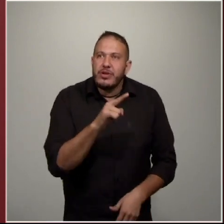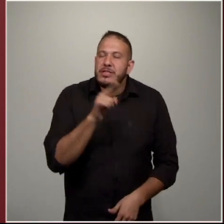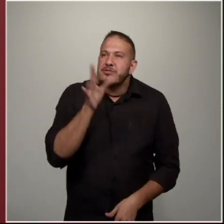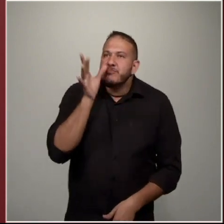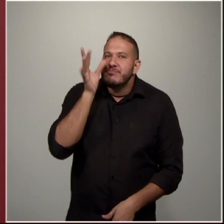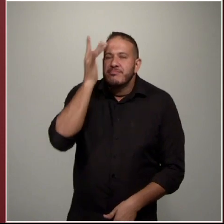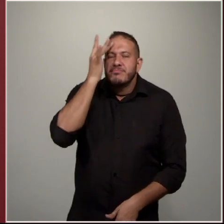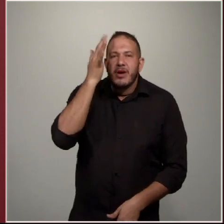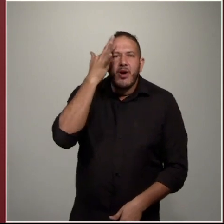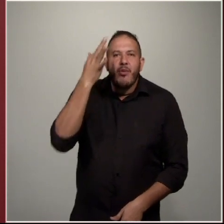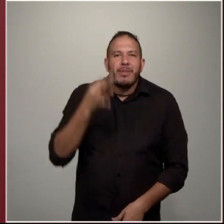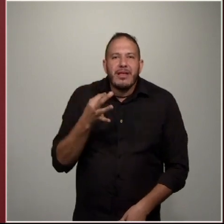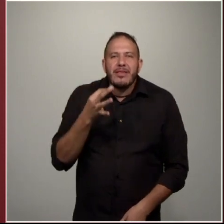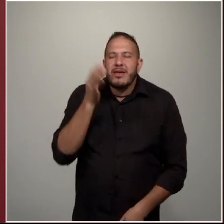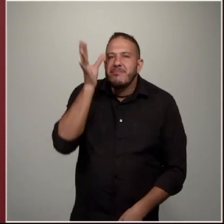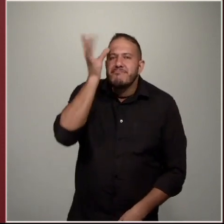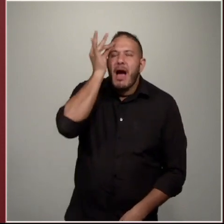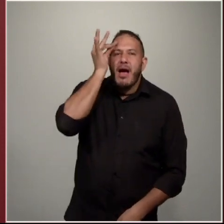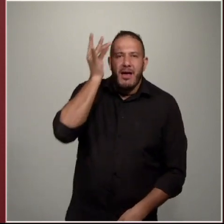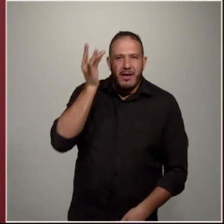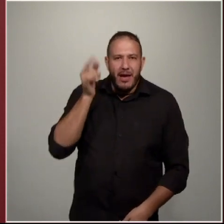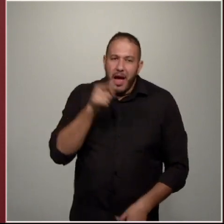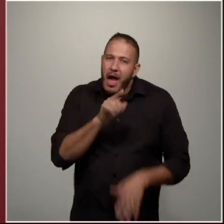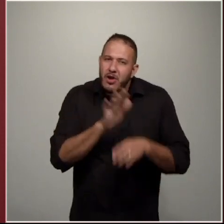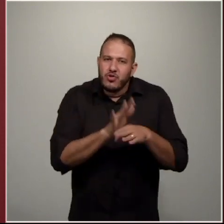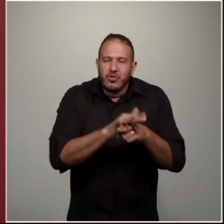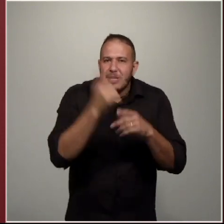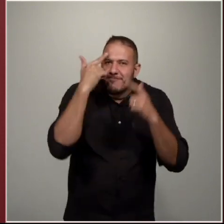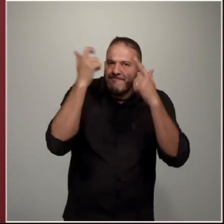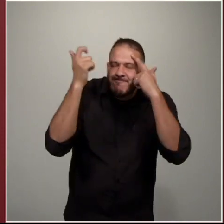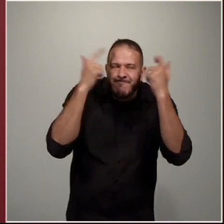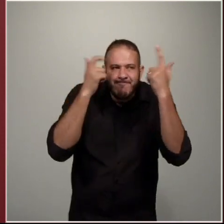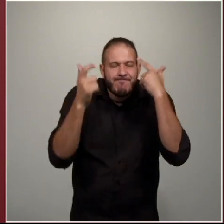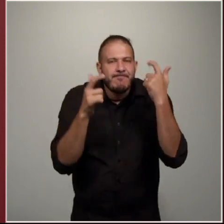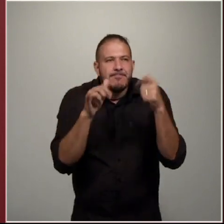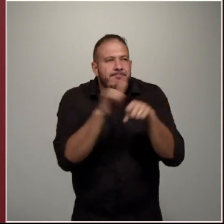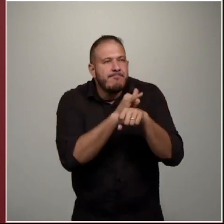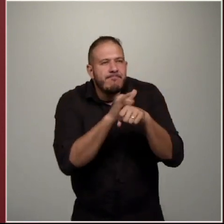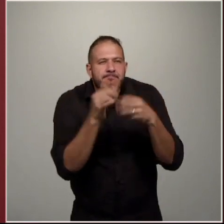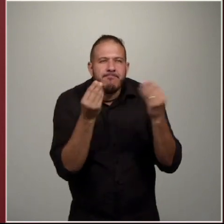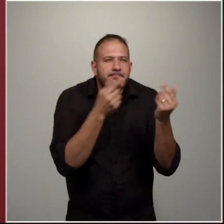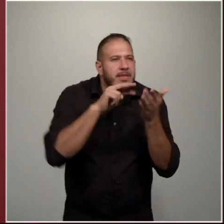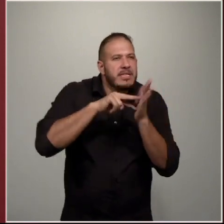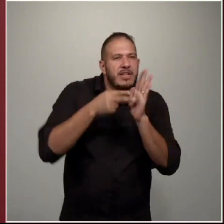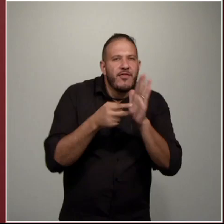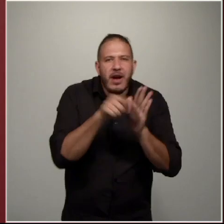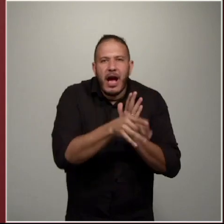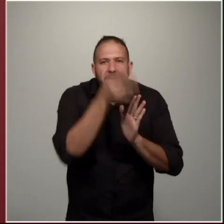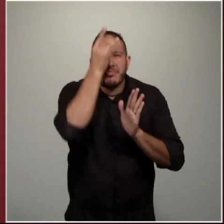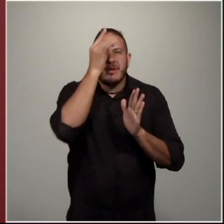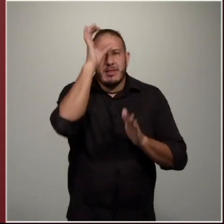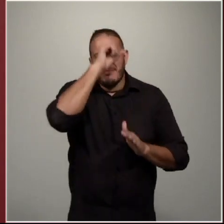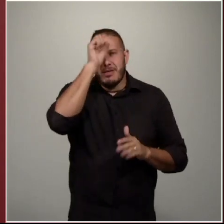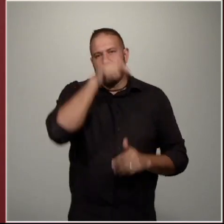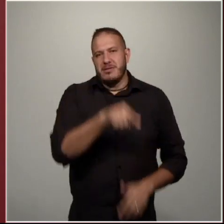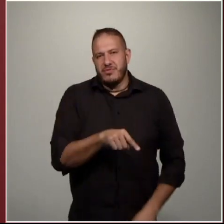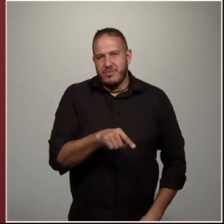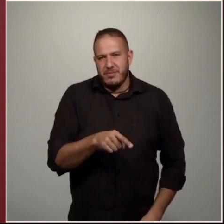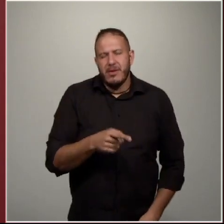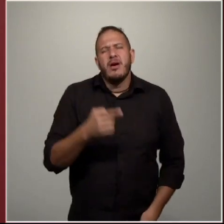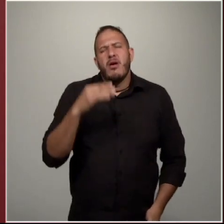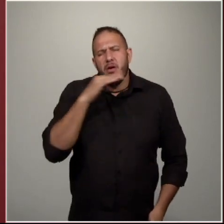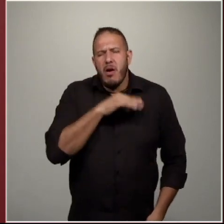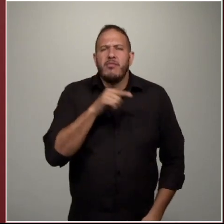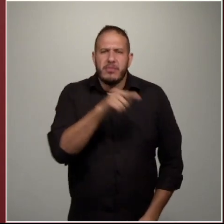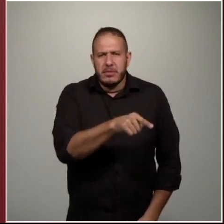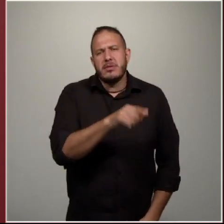é faça o aluno a criar e ajuda o aluno a criar sem sentido e significado por aquilo que ele está aprendendo né e é claro que esse